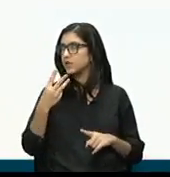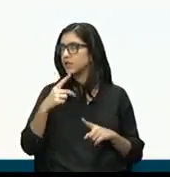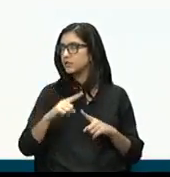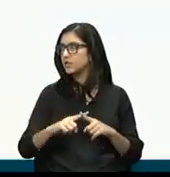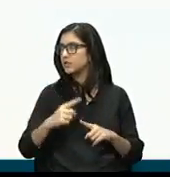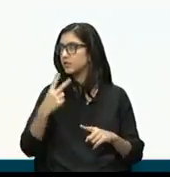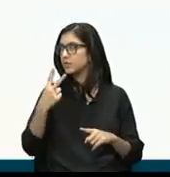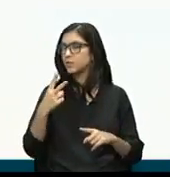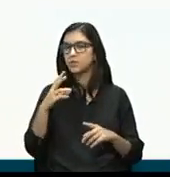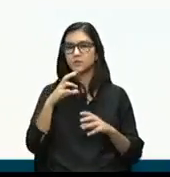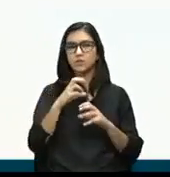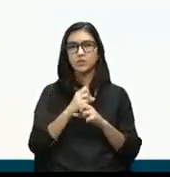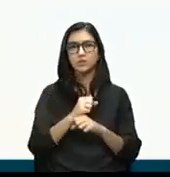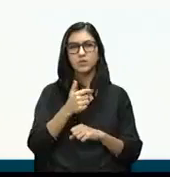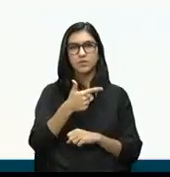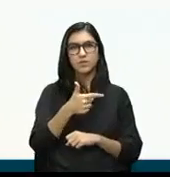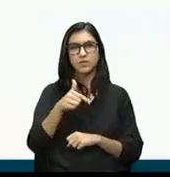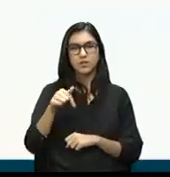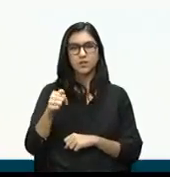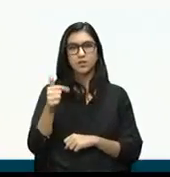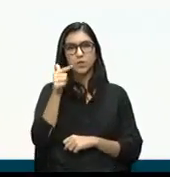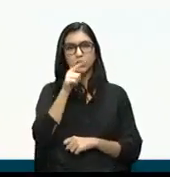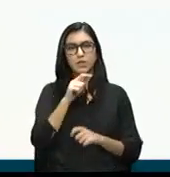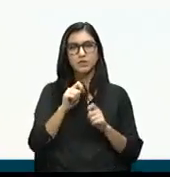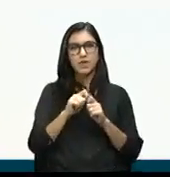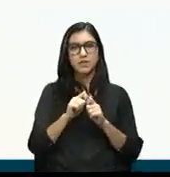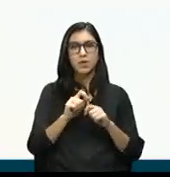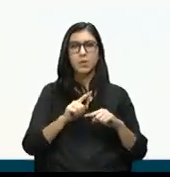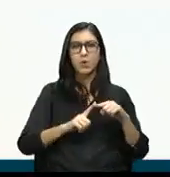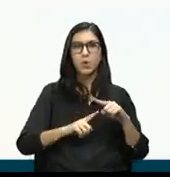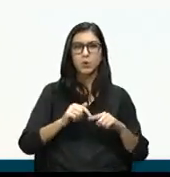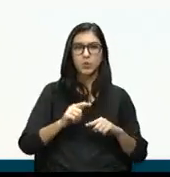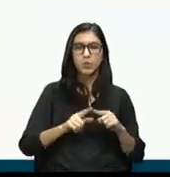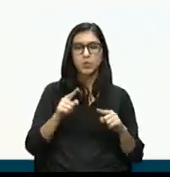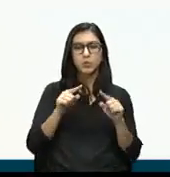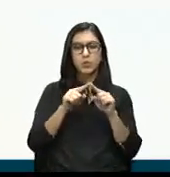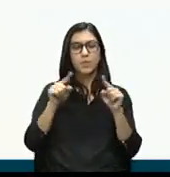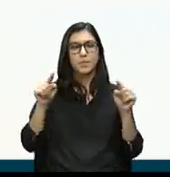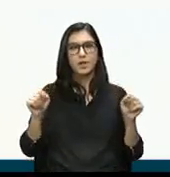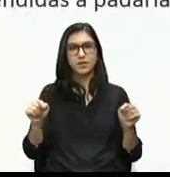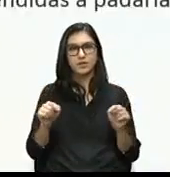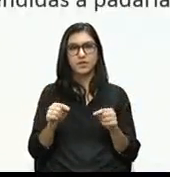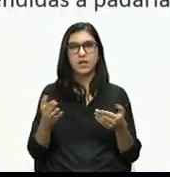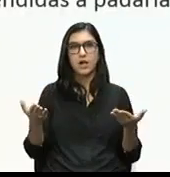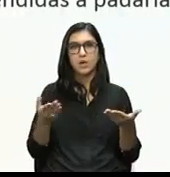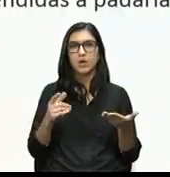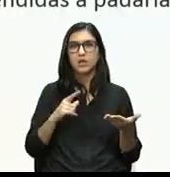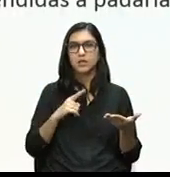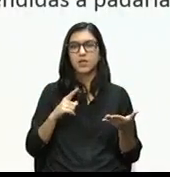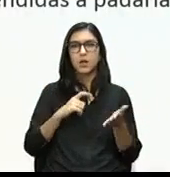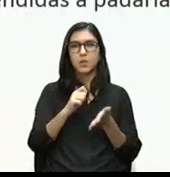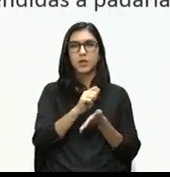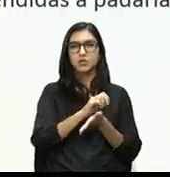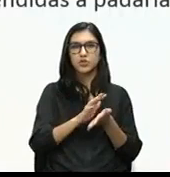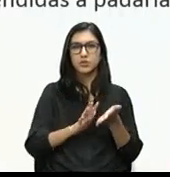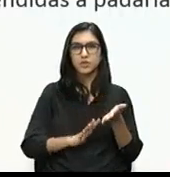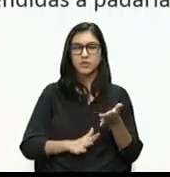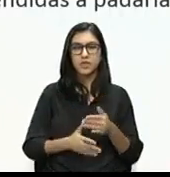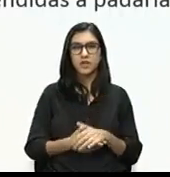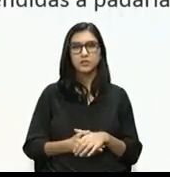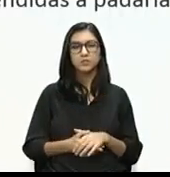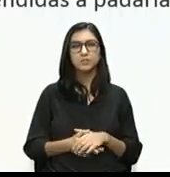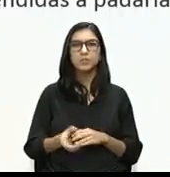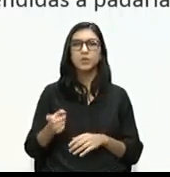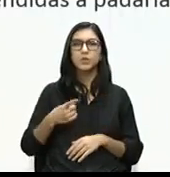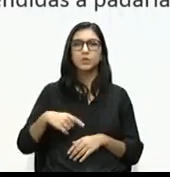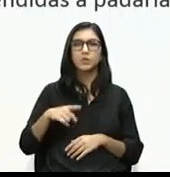27. E nós conseguimos aí, então, fazer o produto dessas matrizes. Agora nós temos uma atividade, a qual